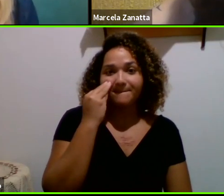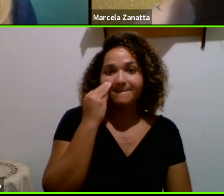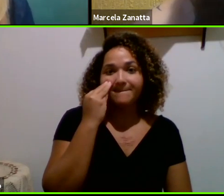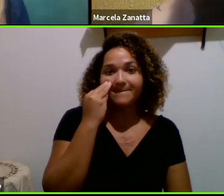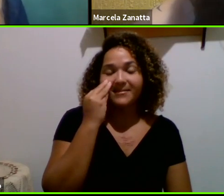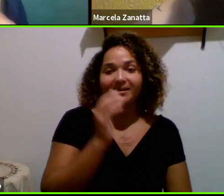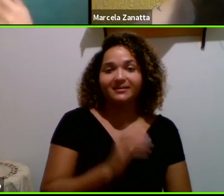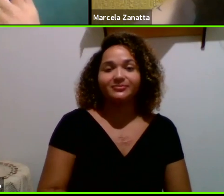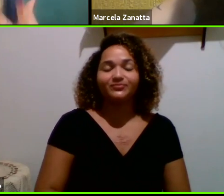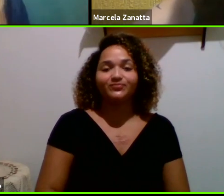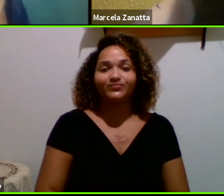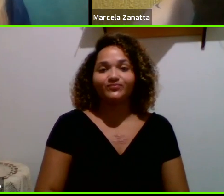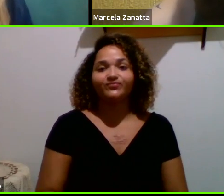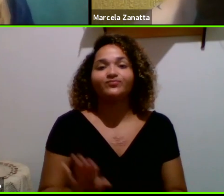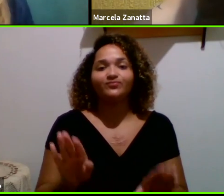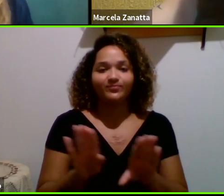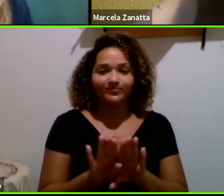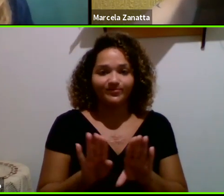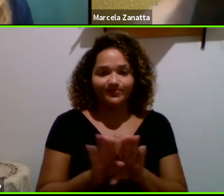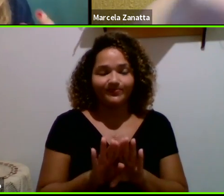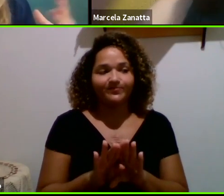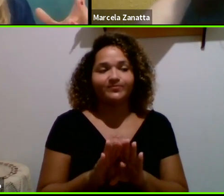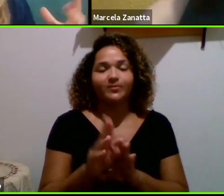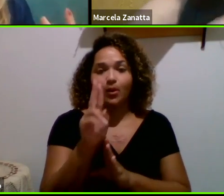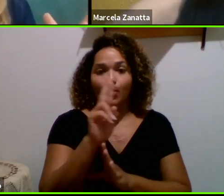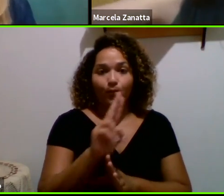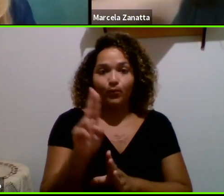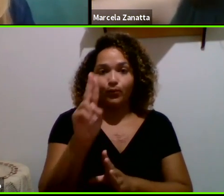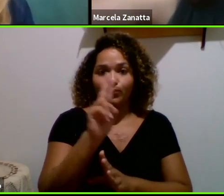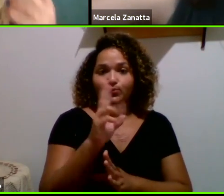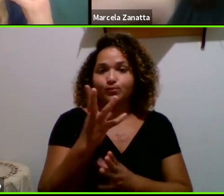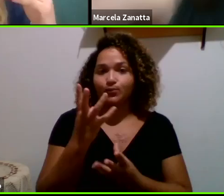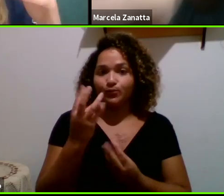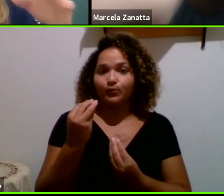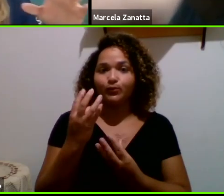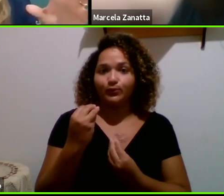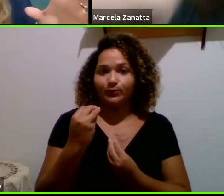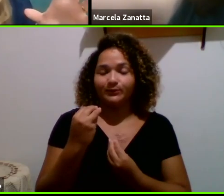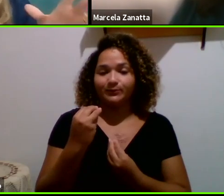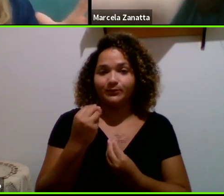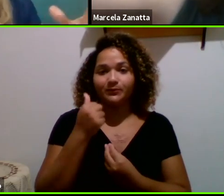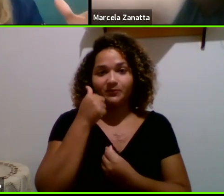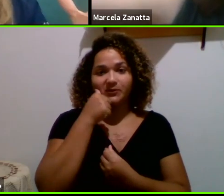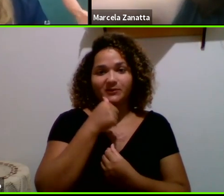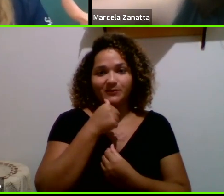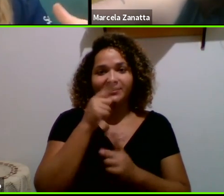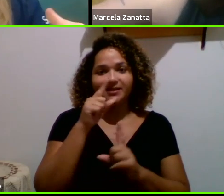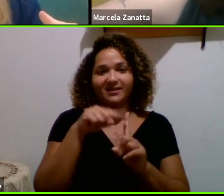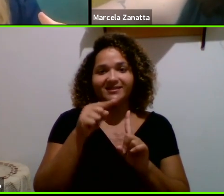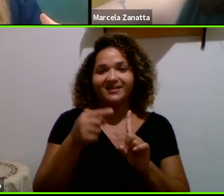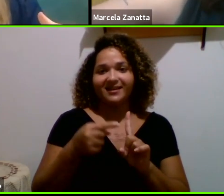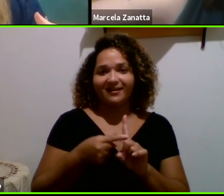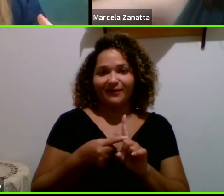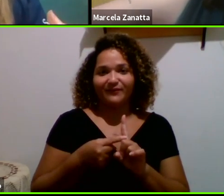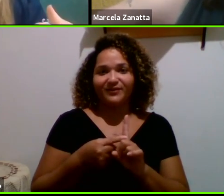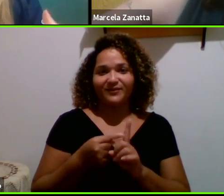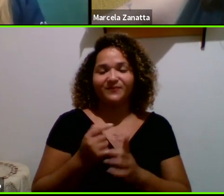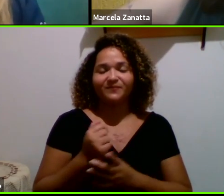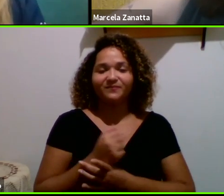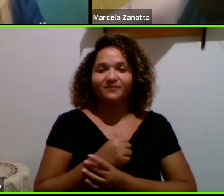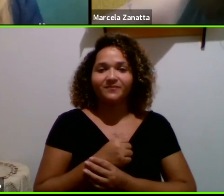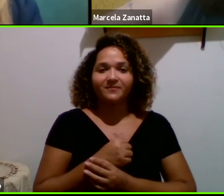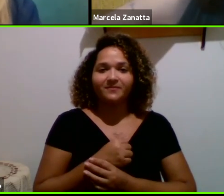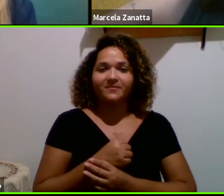intensa. Eu utilizo bastante o 4 apoios com as minhas parturientes. Eu gosto muito de deixá-las